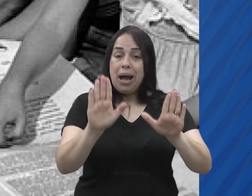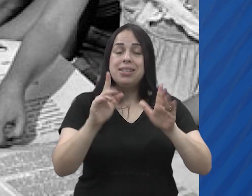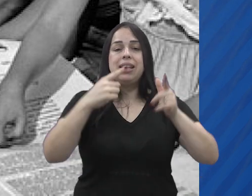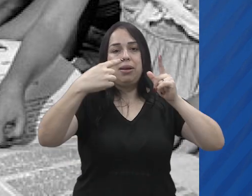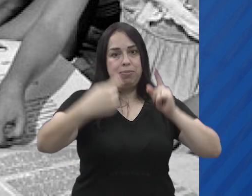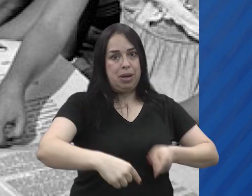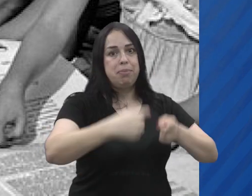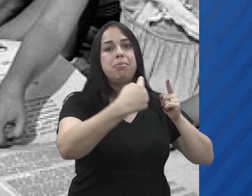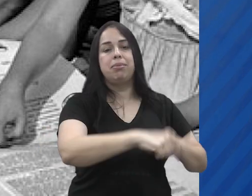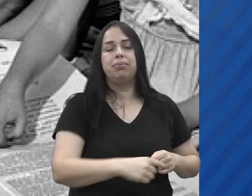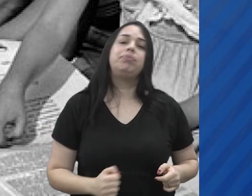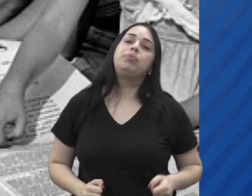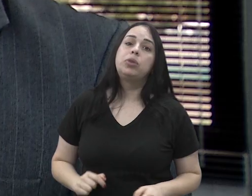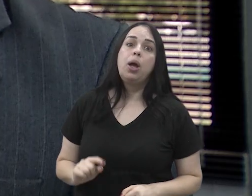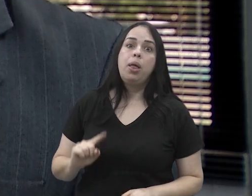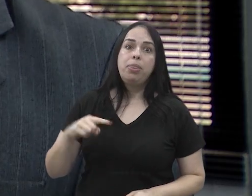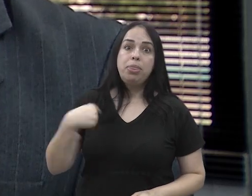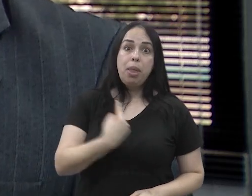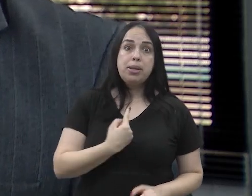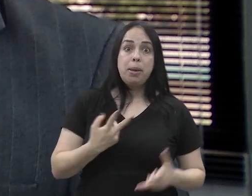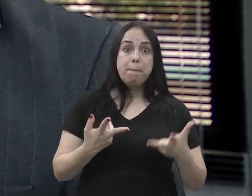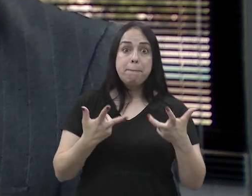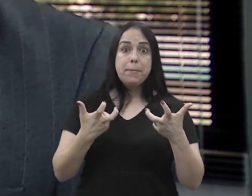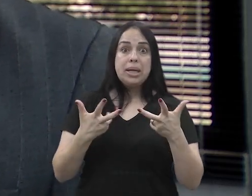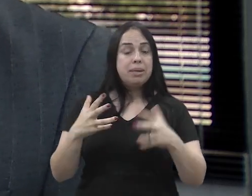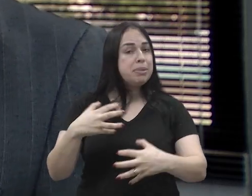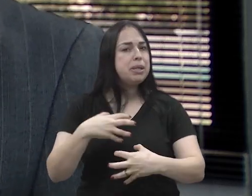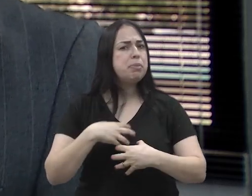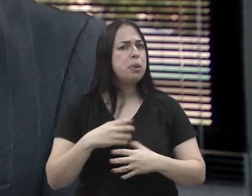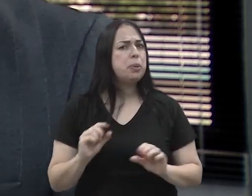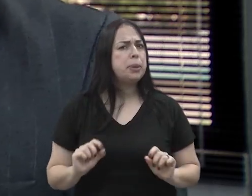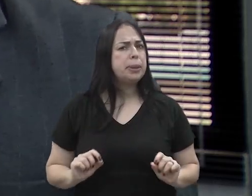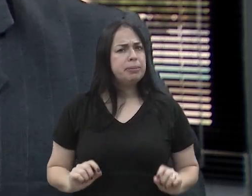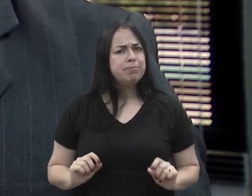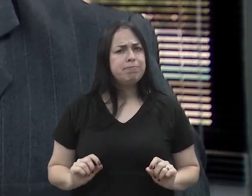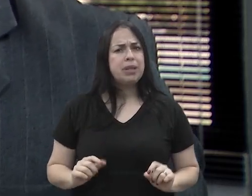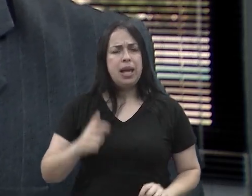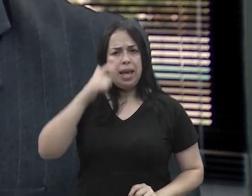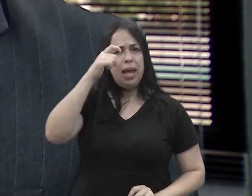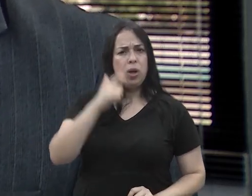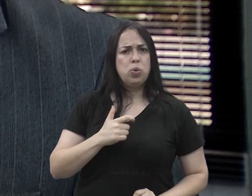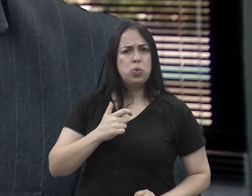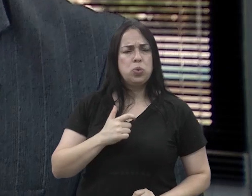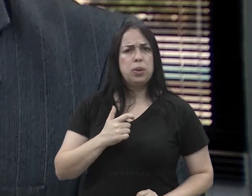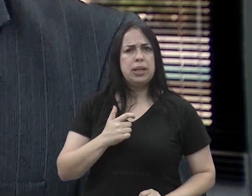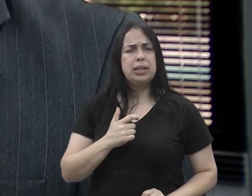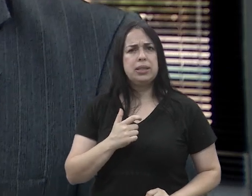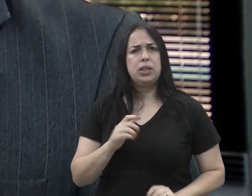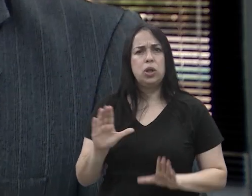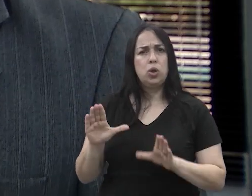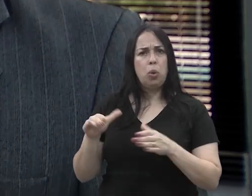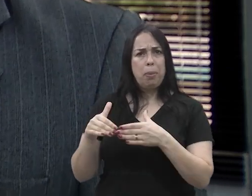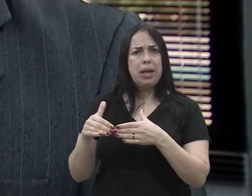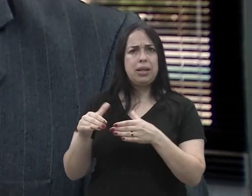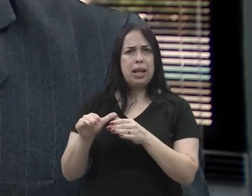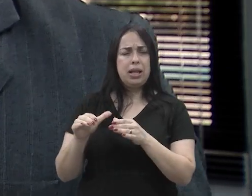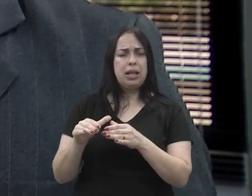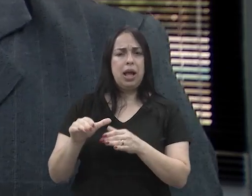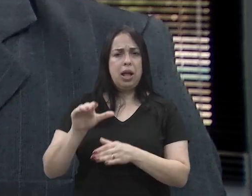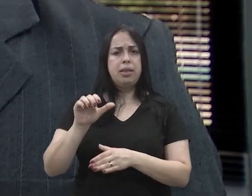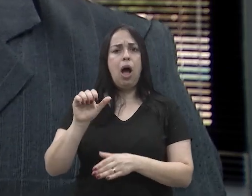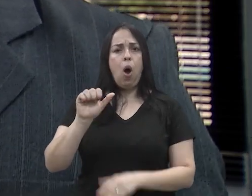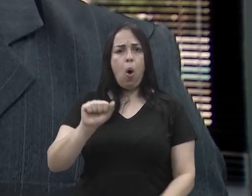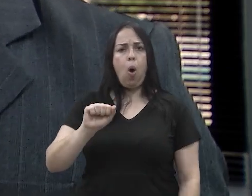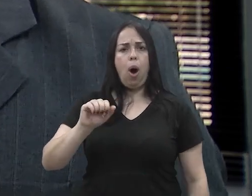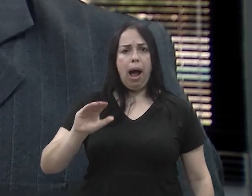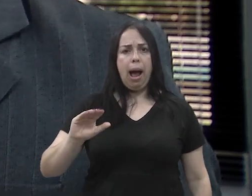que renegam os direitos humanos. O que a gente sente hoje, e eu falo assim como membro, né, da Comissão de Direitos Humanos